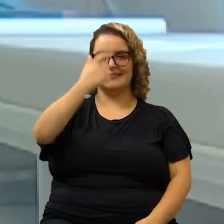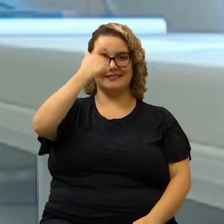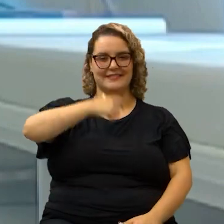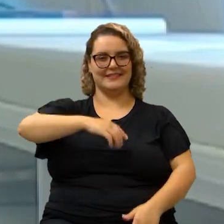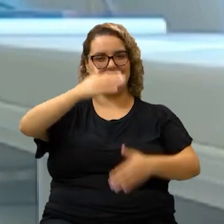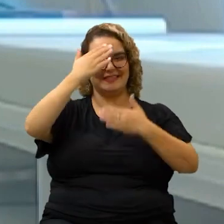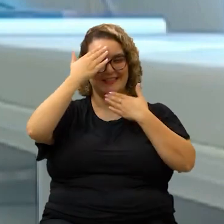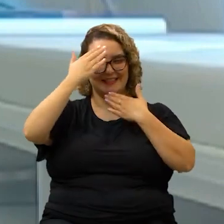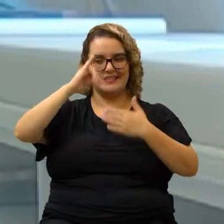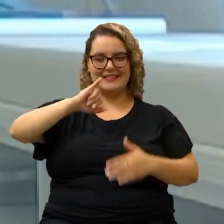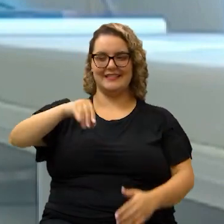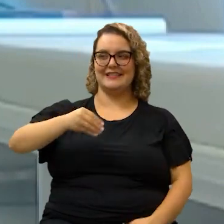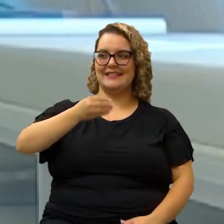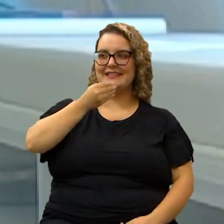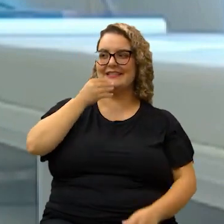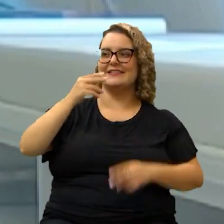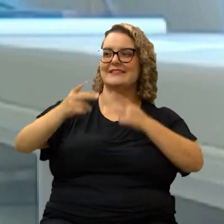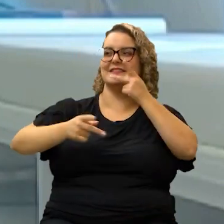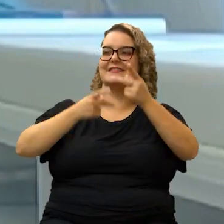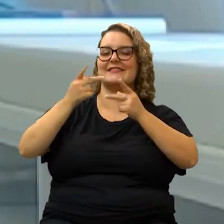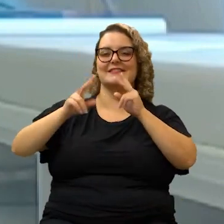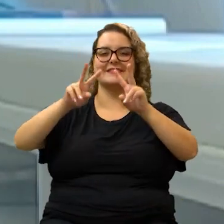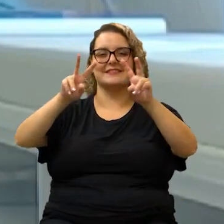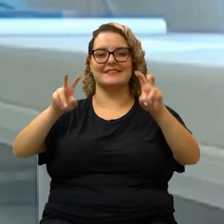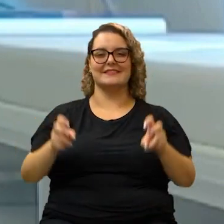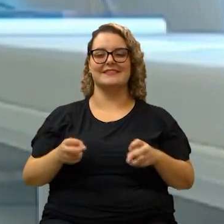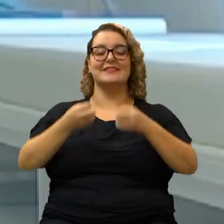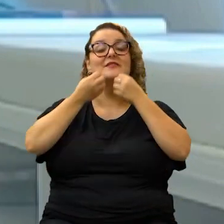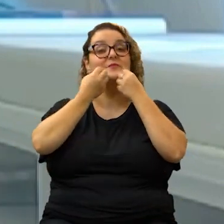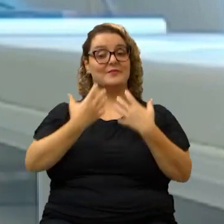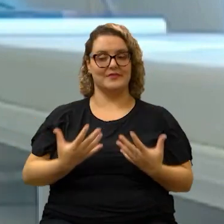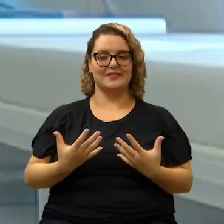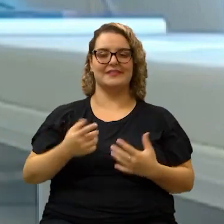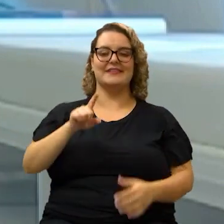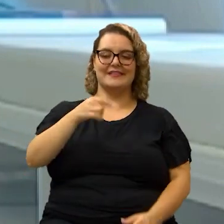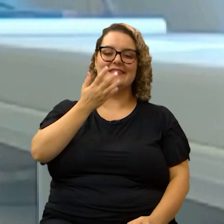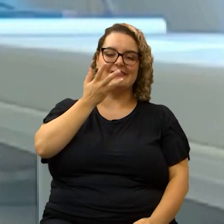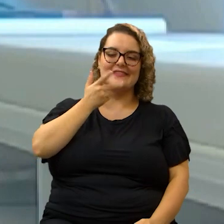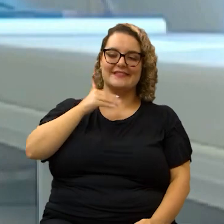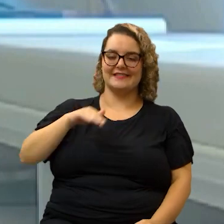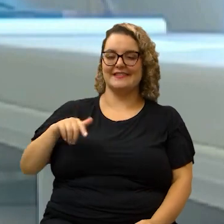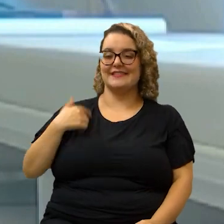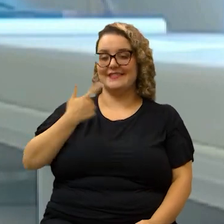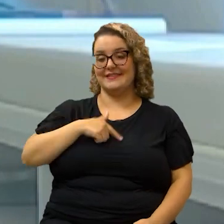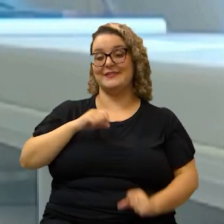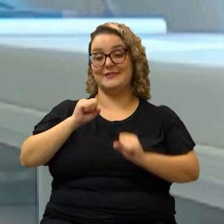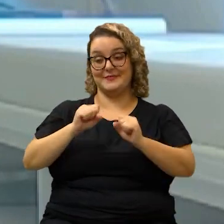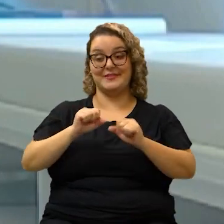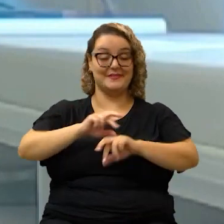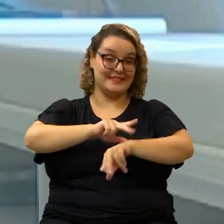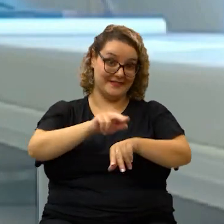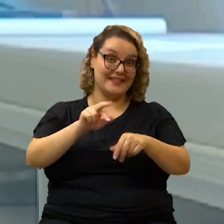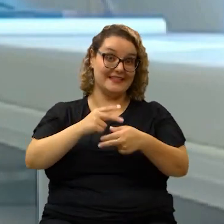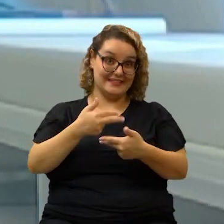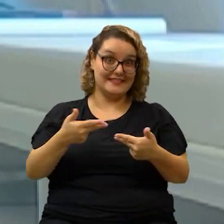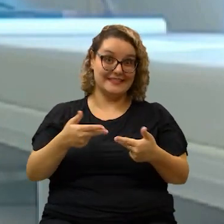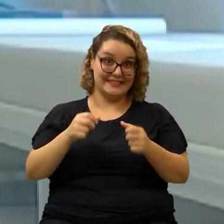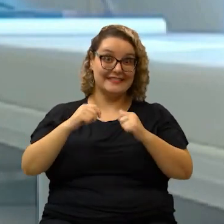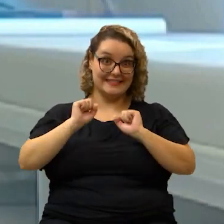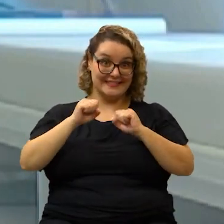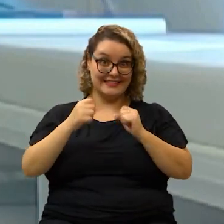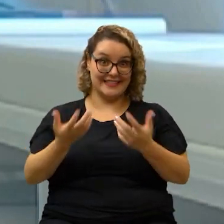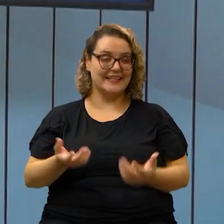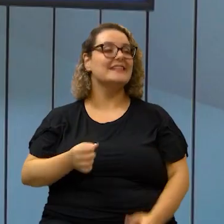Eu que agradeço a oportunidade de falar desse tema tão bom que é a infância, onde a gente pode fazer tanta coisa, não